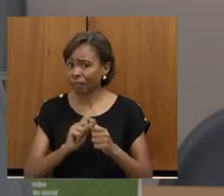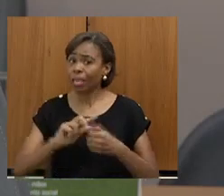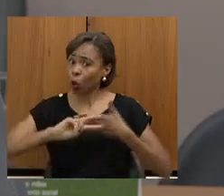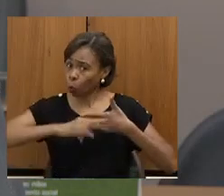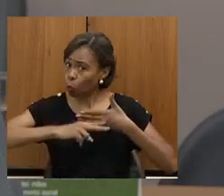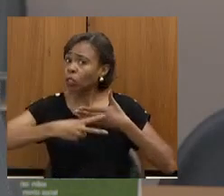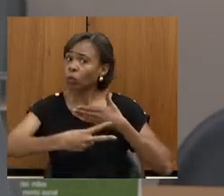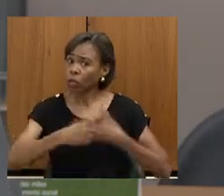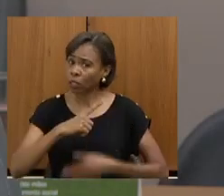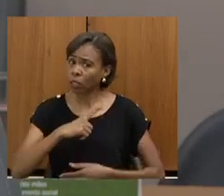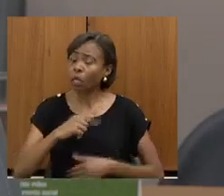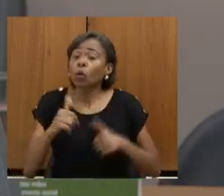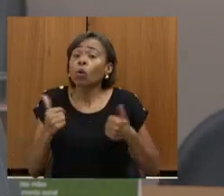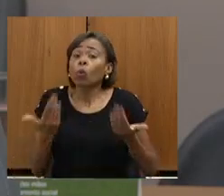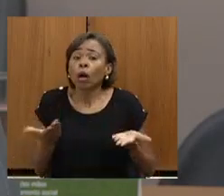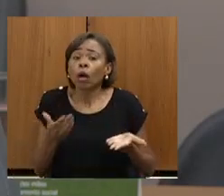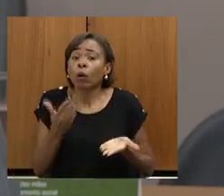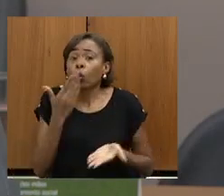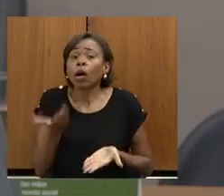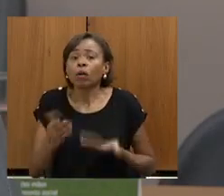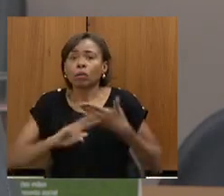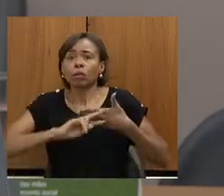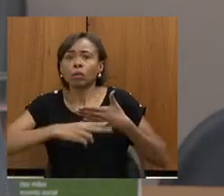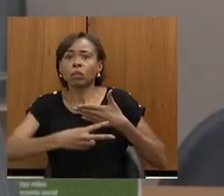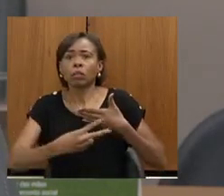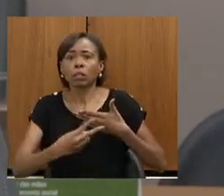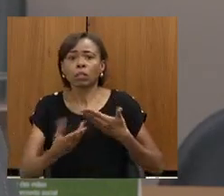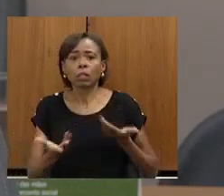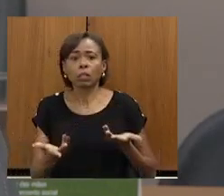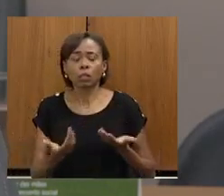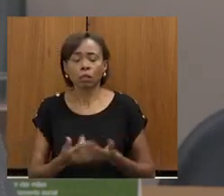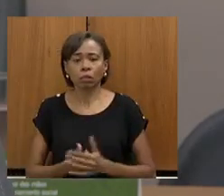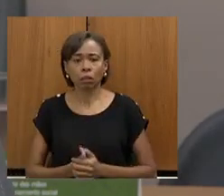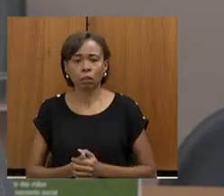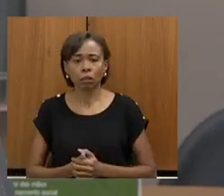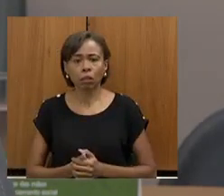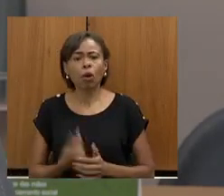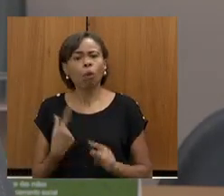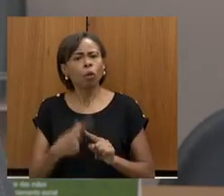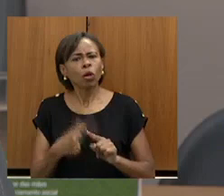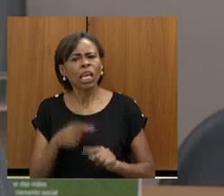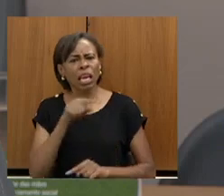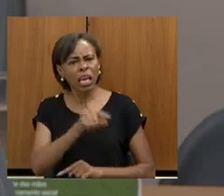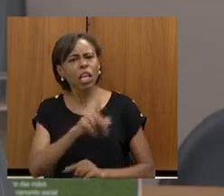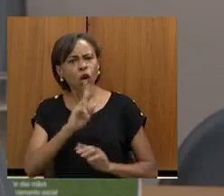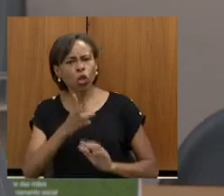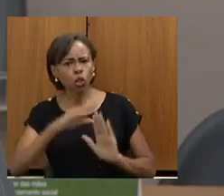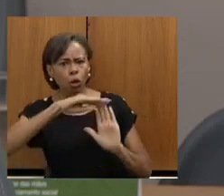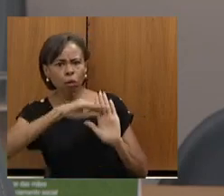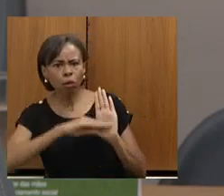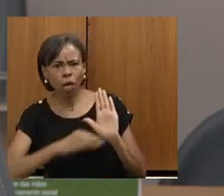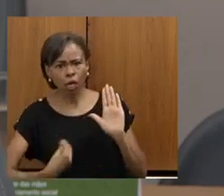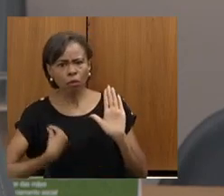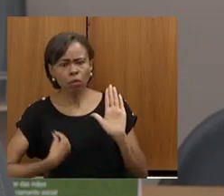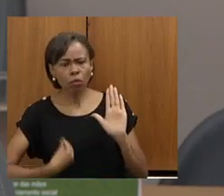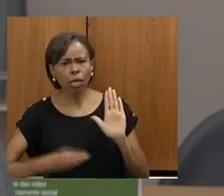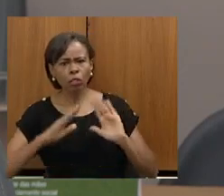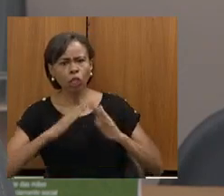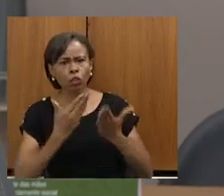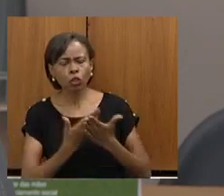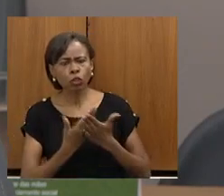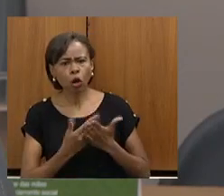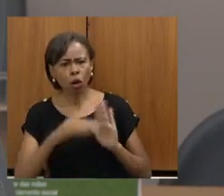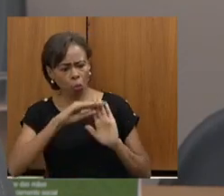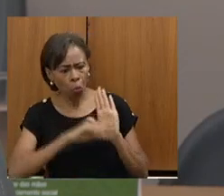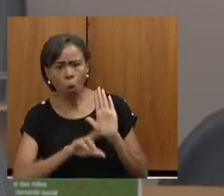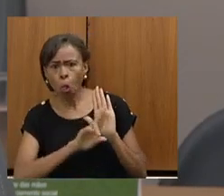E aí eu quero saber a consequência. Por que o nome dele continua na chamada? Essa informação de que ele está